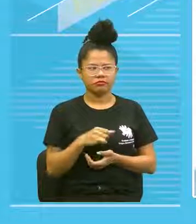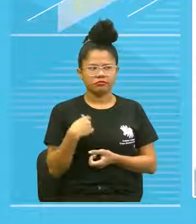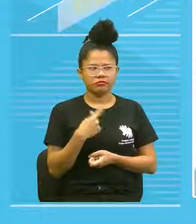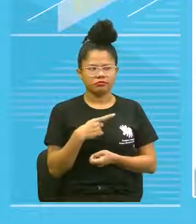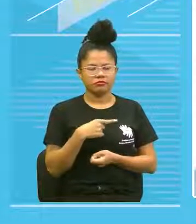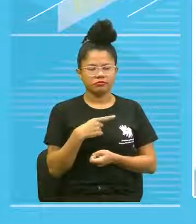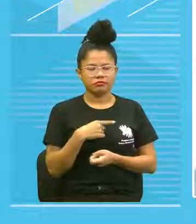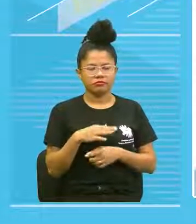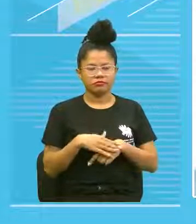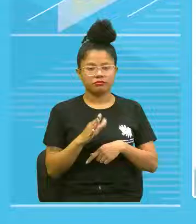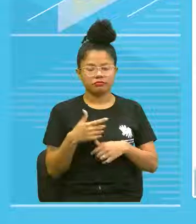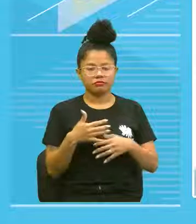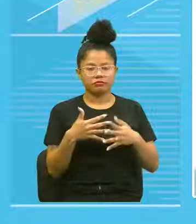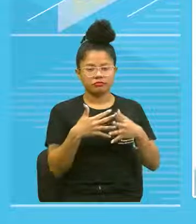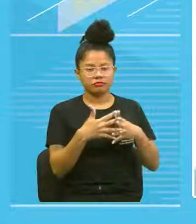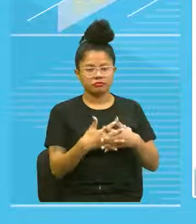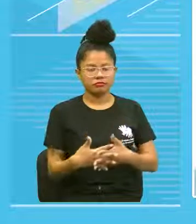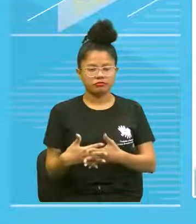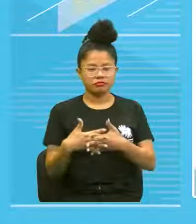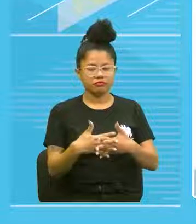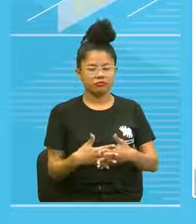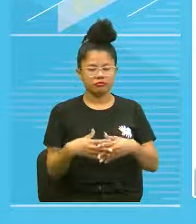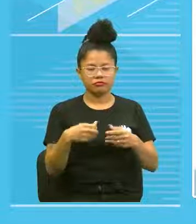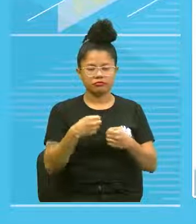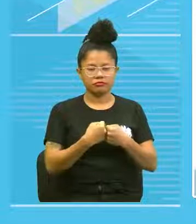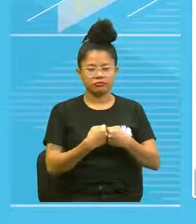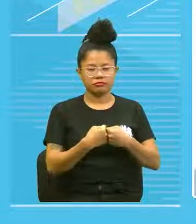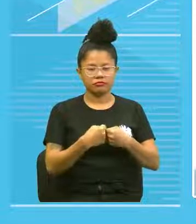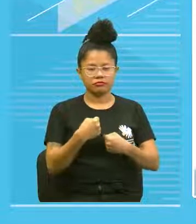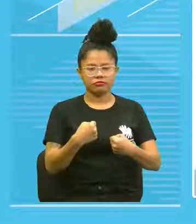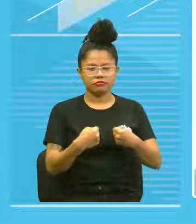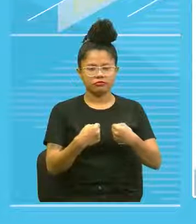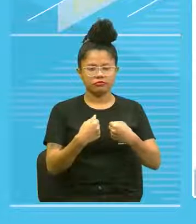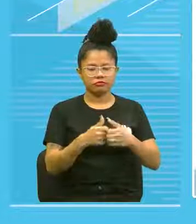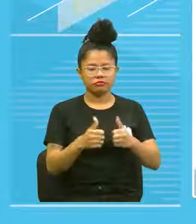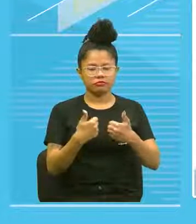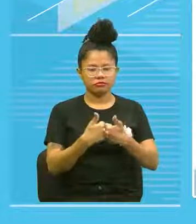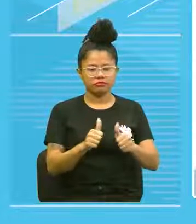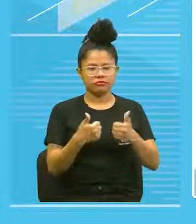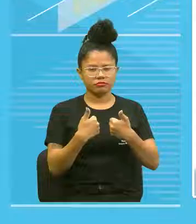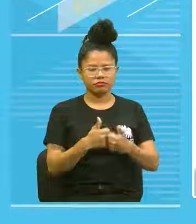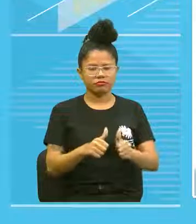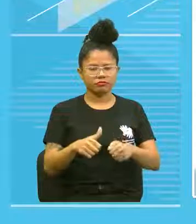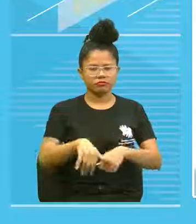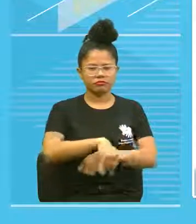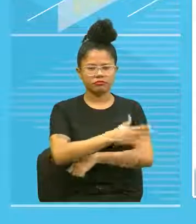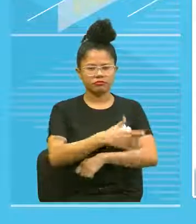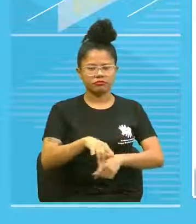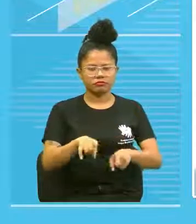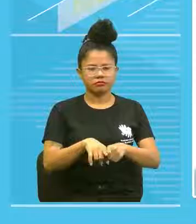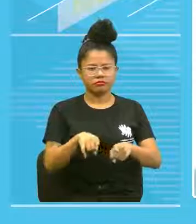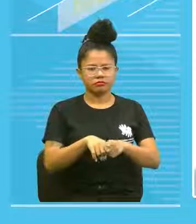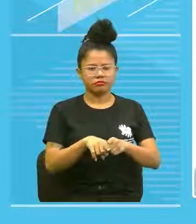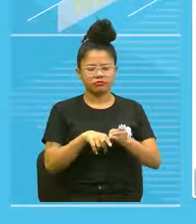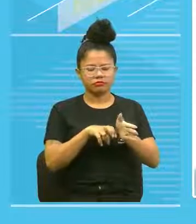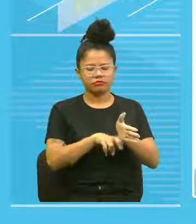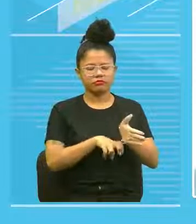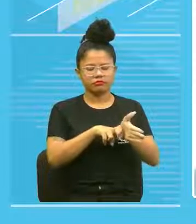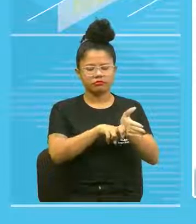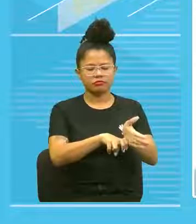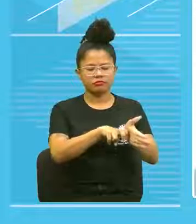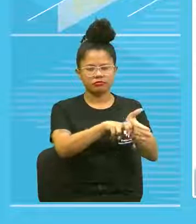tivesse mais transporte coletivo e nas cidades eu e mais trens